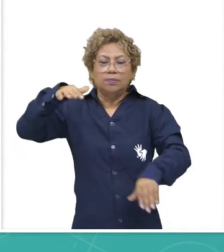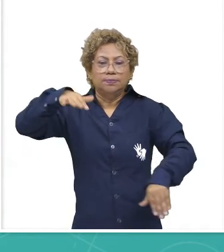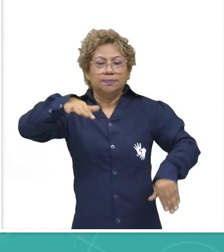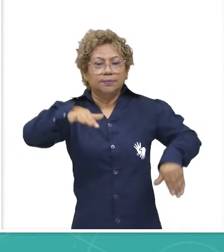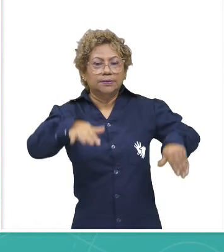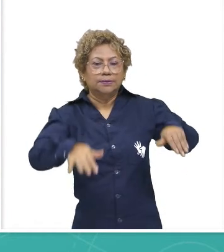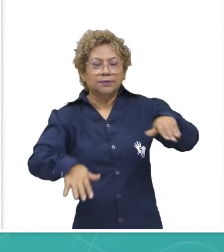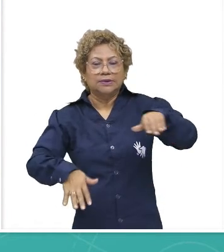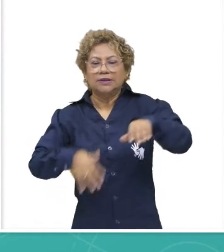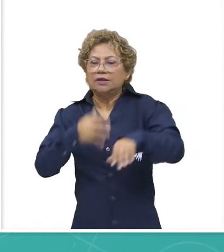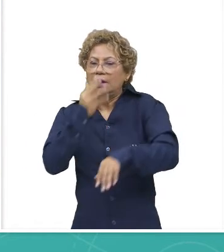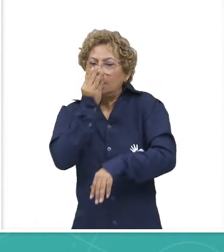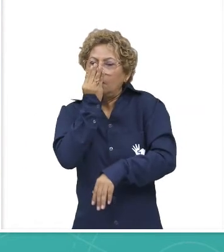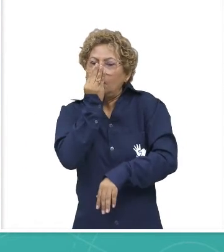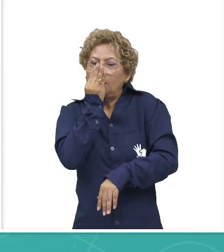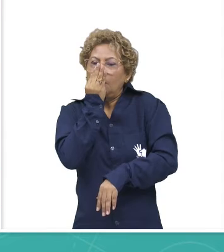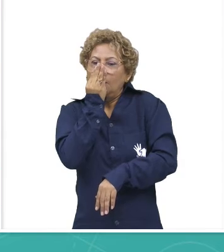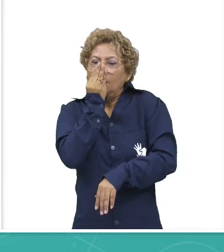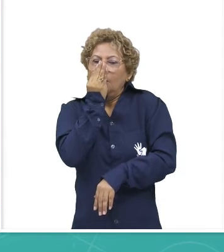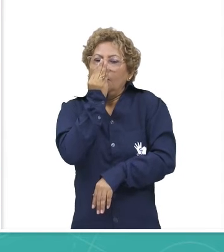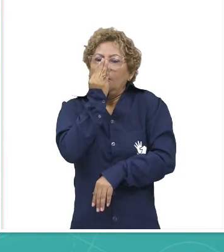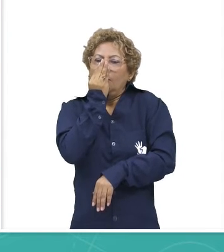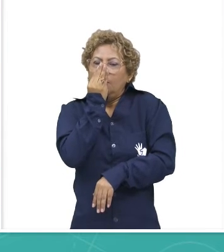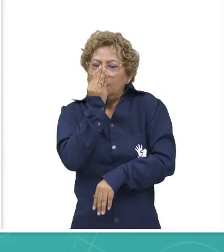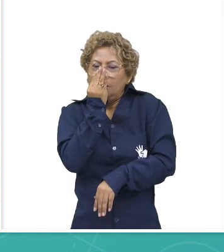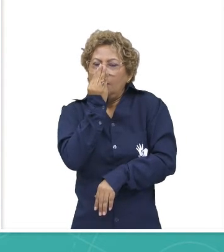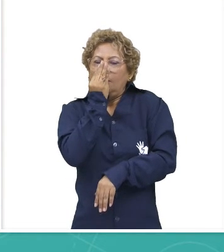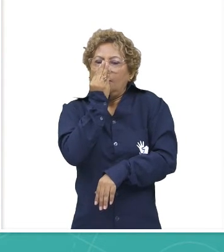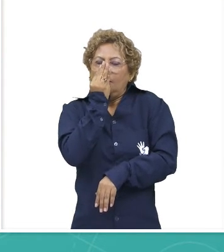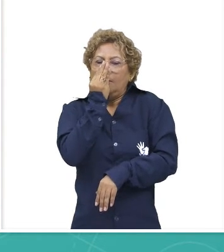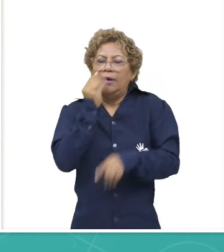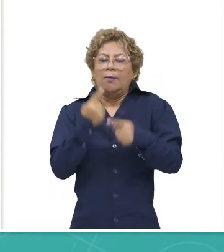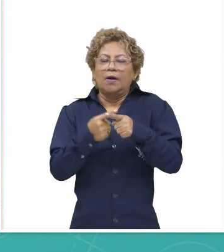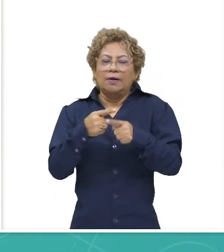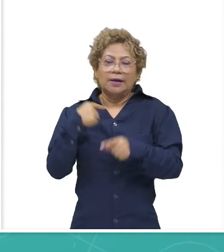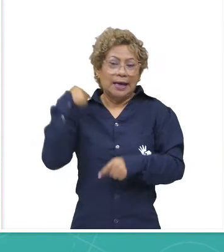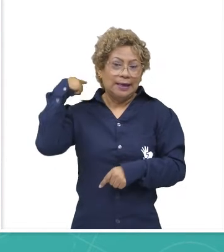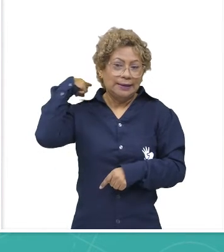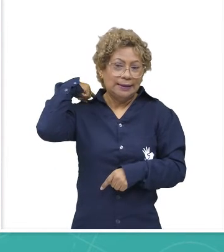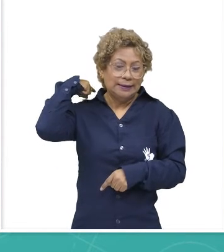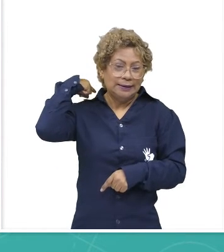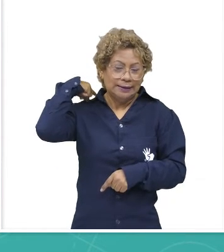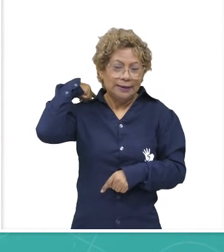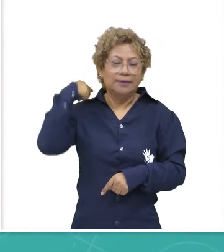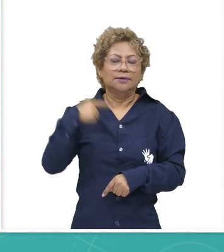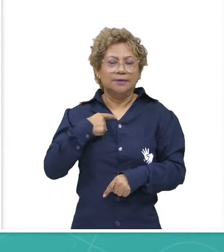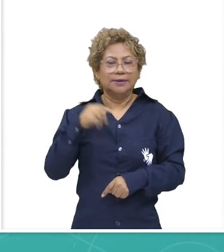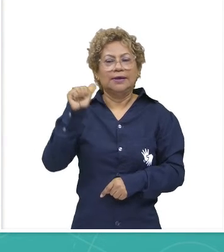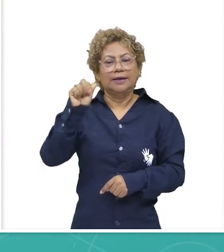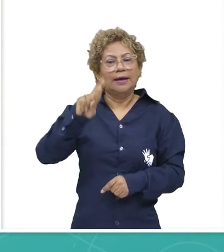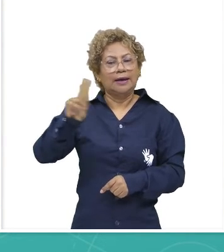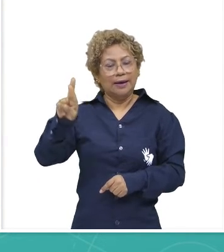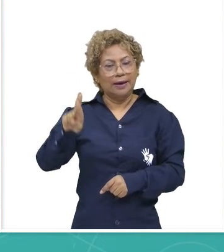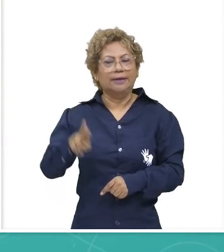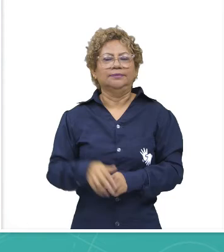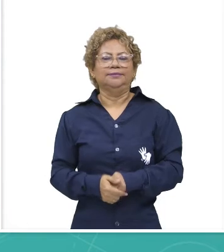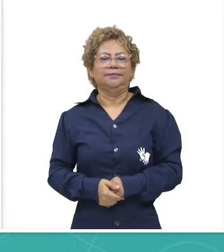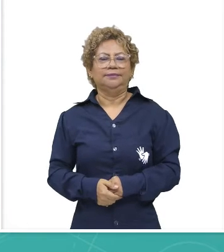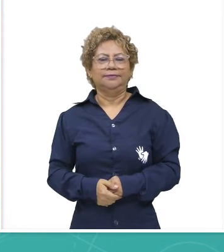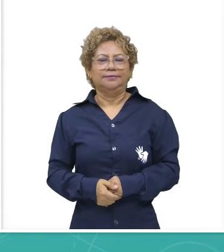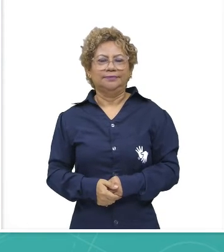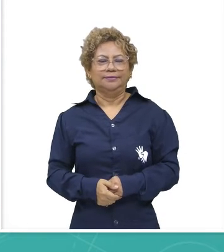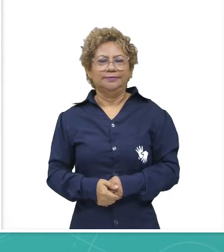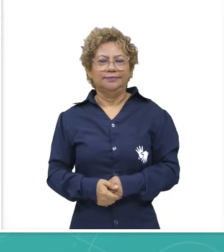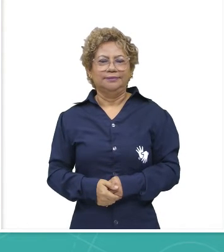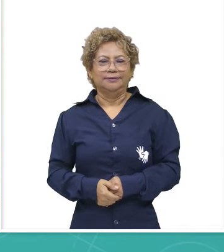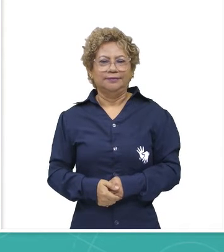ter autonomia de oxigênio embaixo da água, porque tem aí o ar comprimido dentro do cilindro.